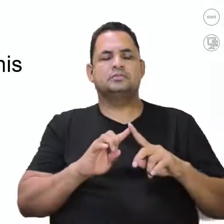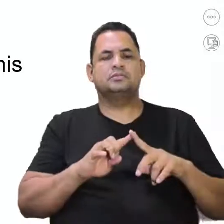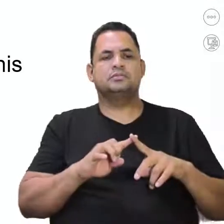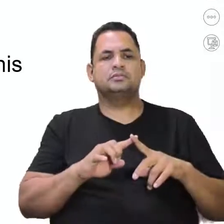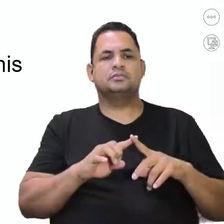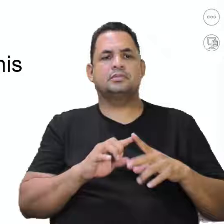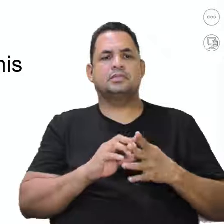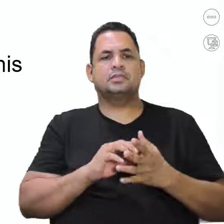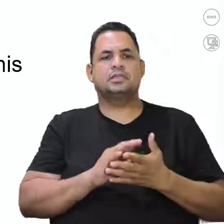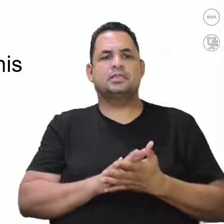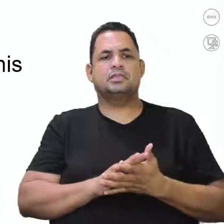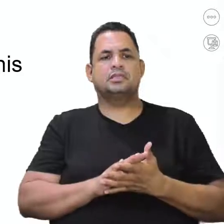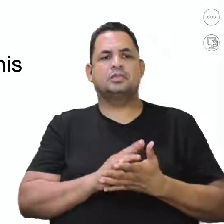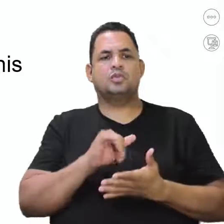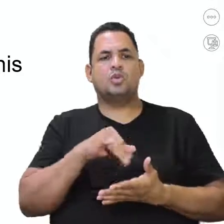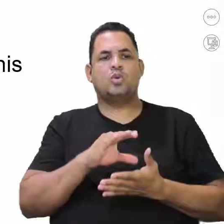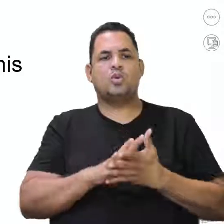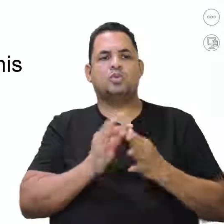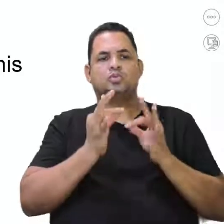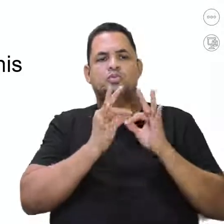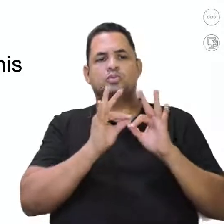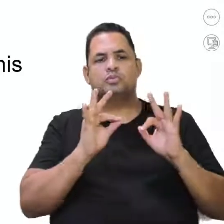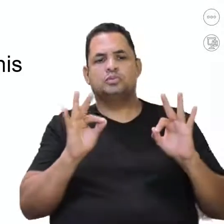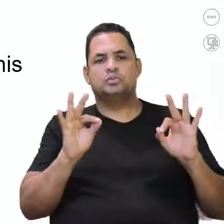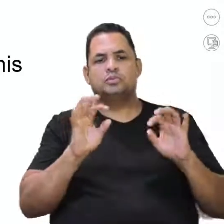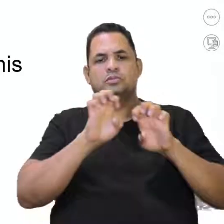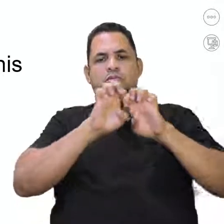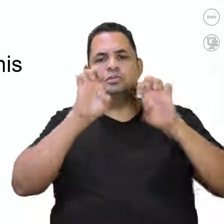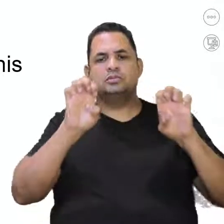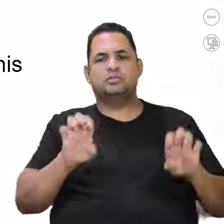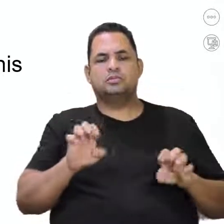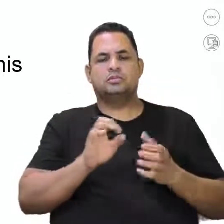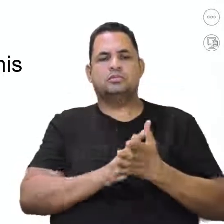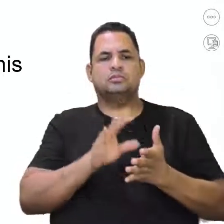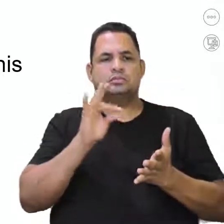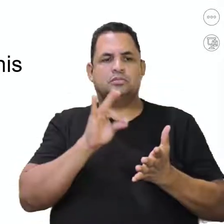só, esse no, ele é usado em frases de estruturas